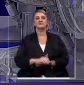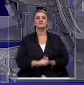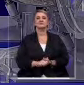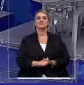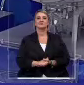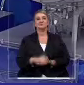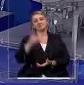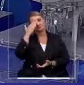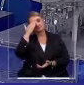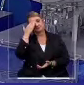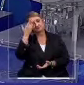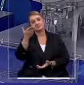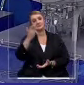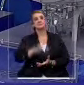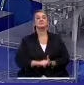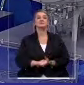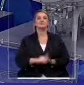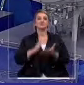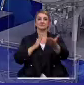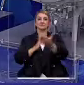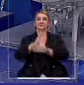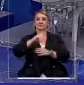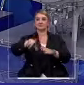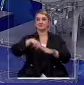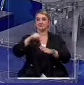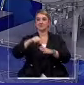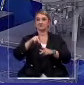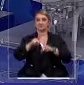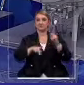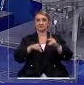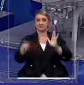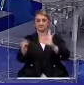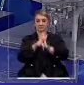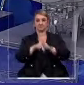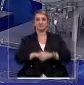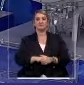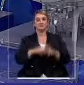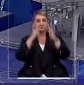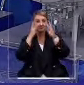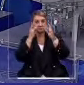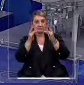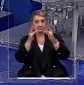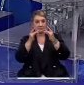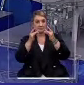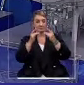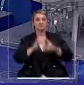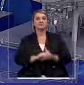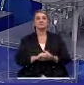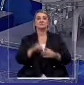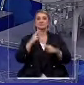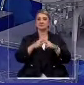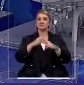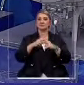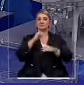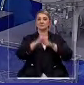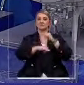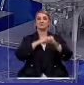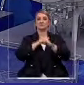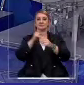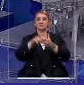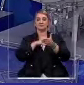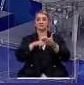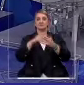confirmo. Obrigado. Sorteio validado pelos nossos auditores populares. Fique atento à página da Caixa na internet,